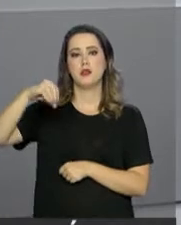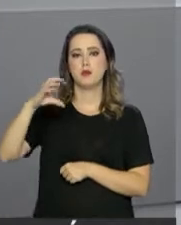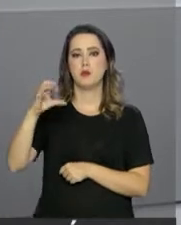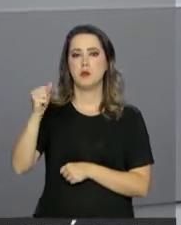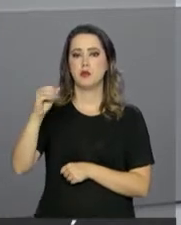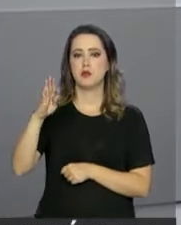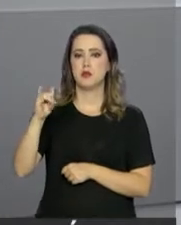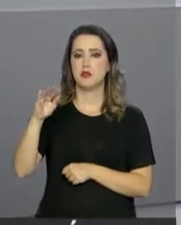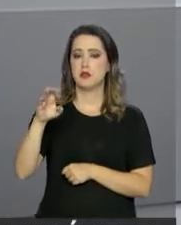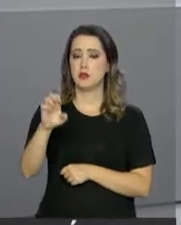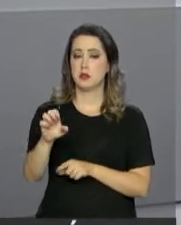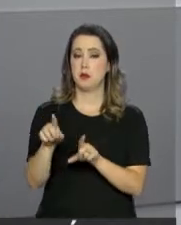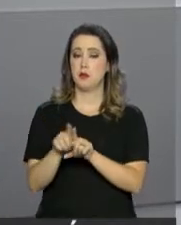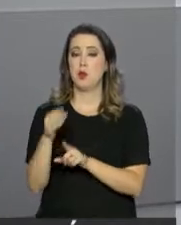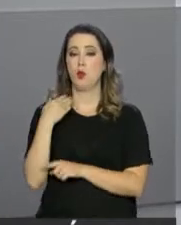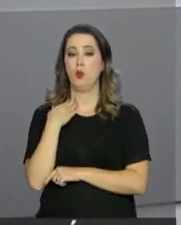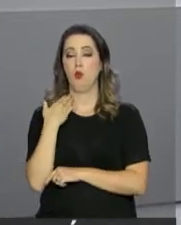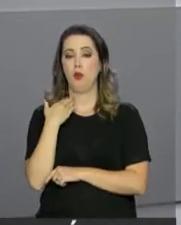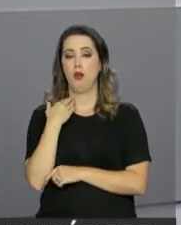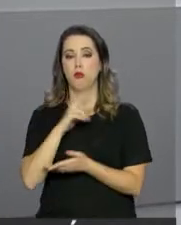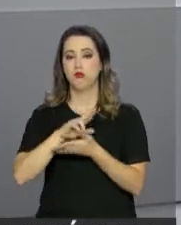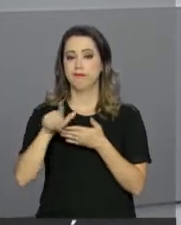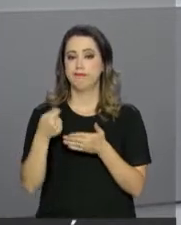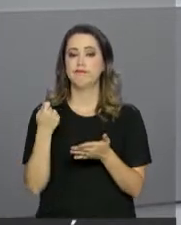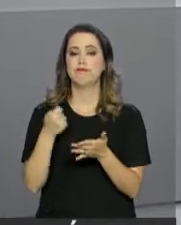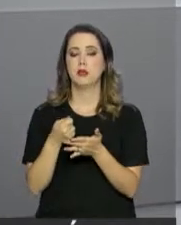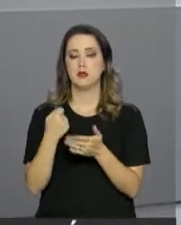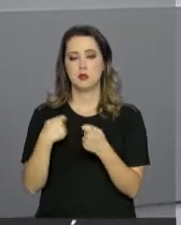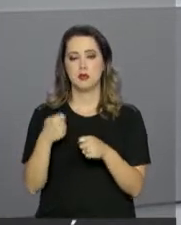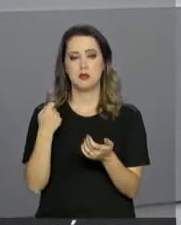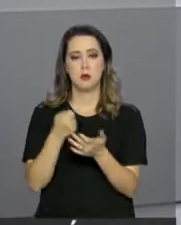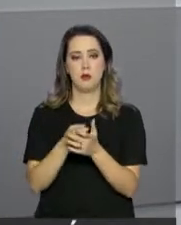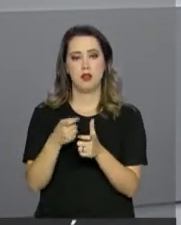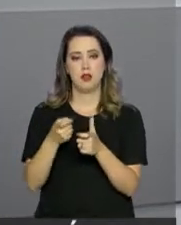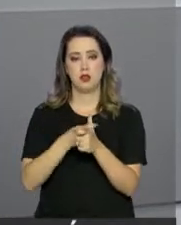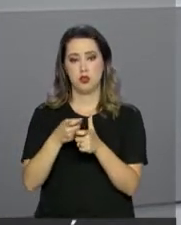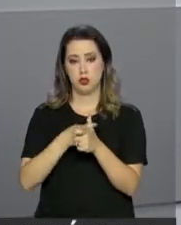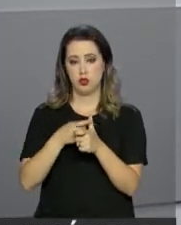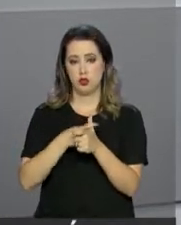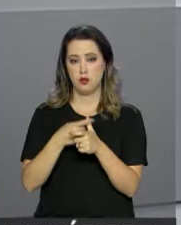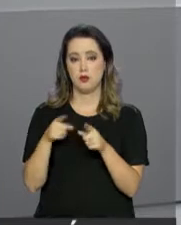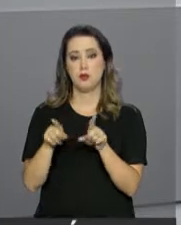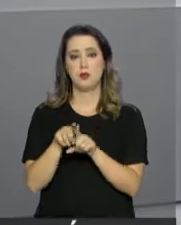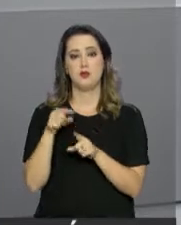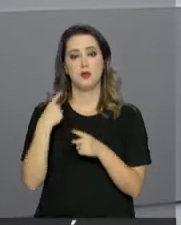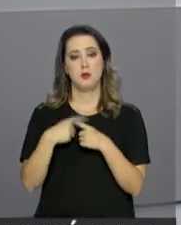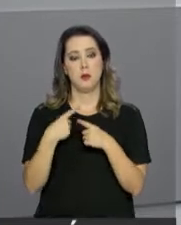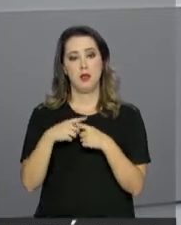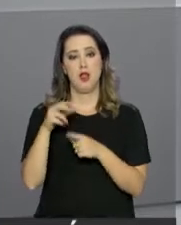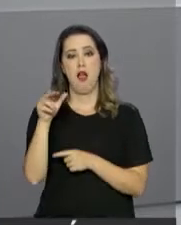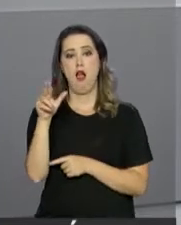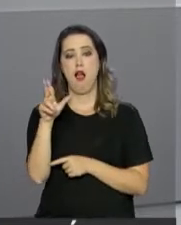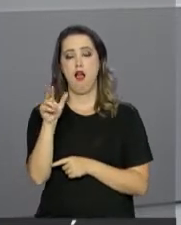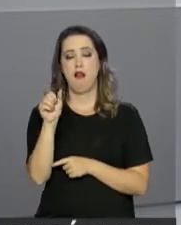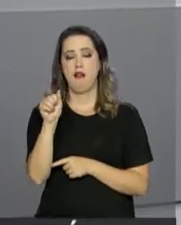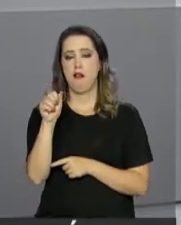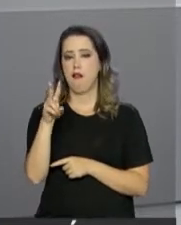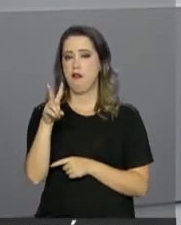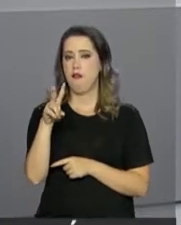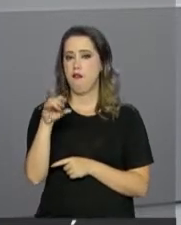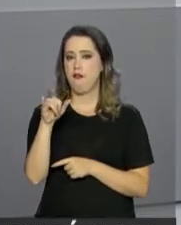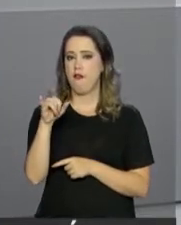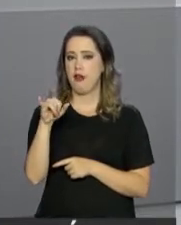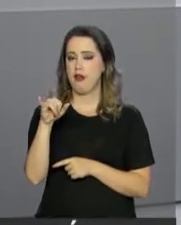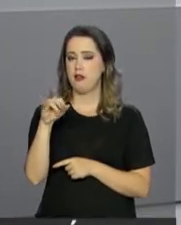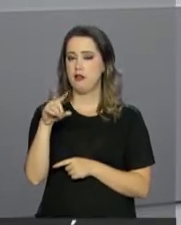estrangeiro e também com o banco nacional de desenvolvimento econômico e social o bnds que foram analisadas pelo governo